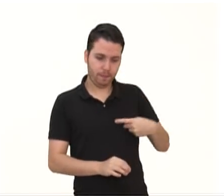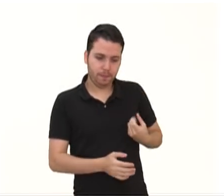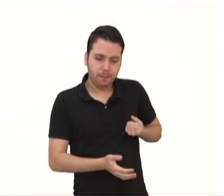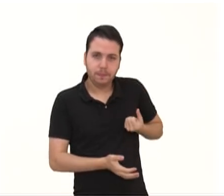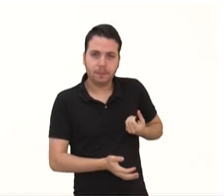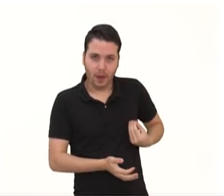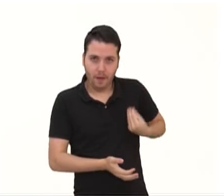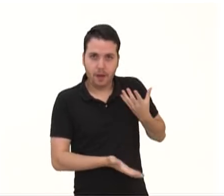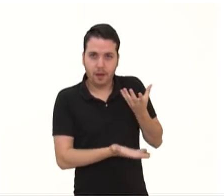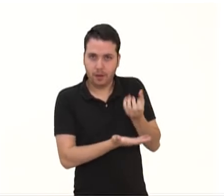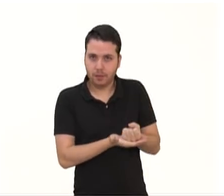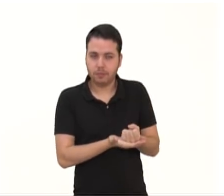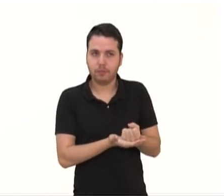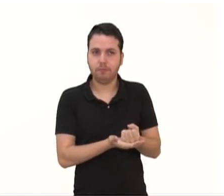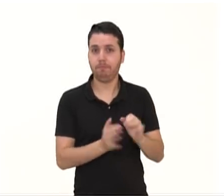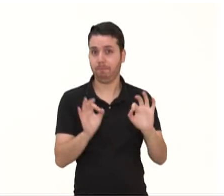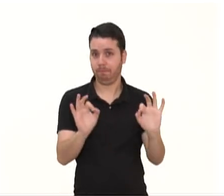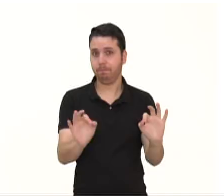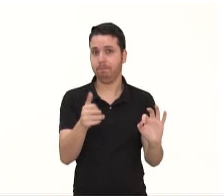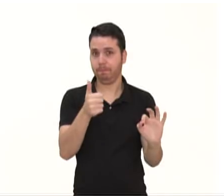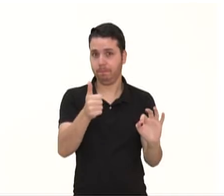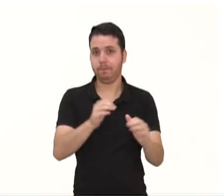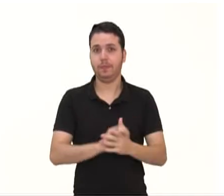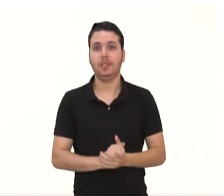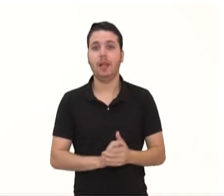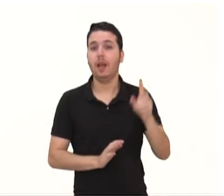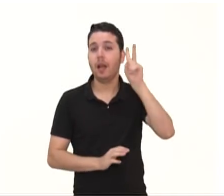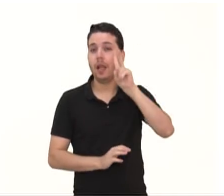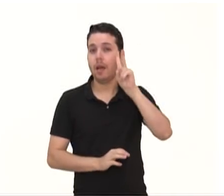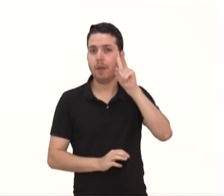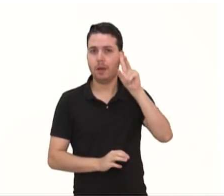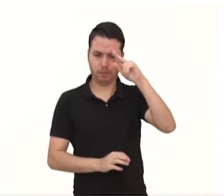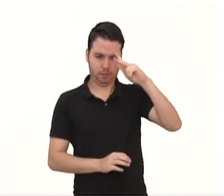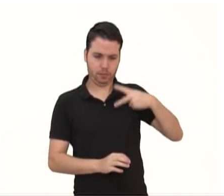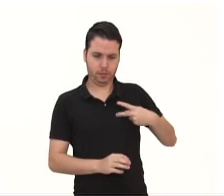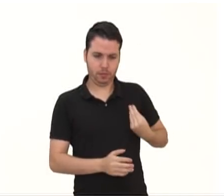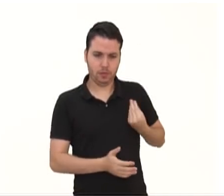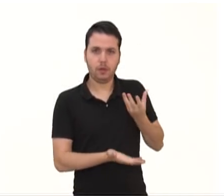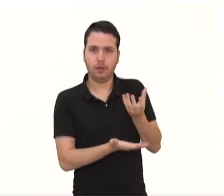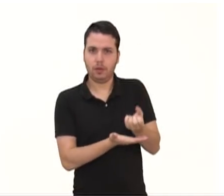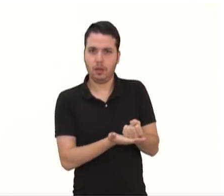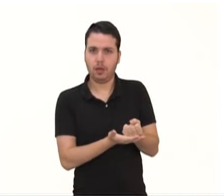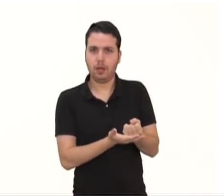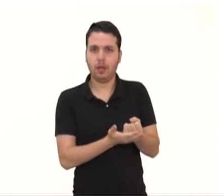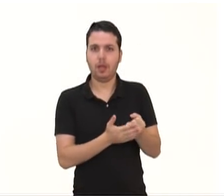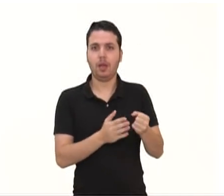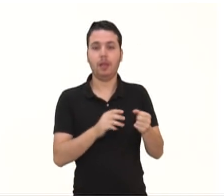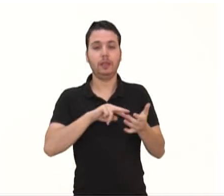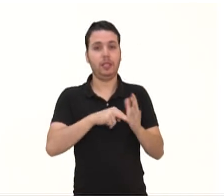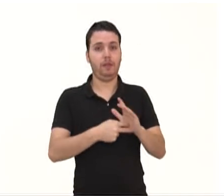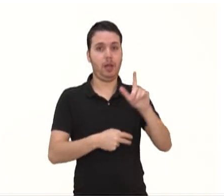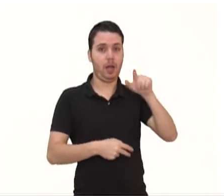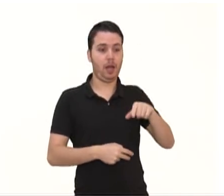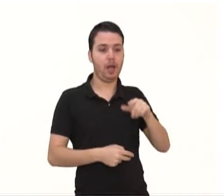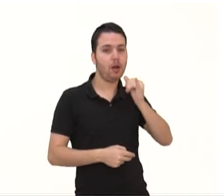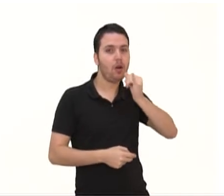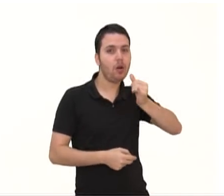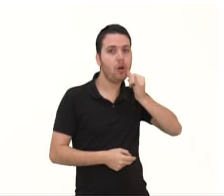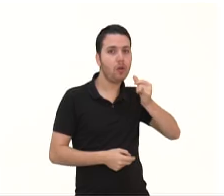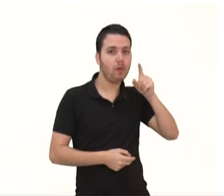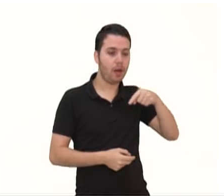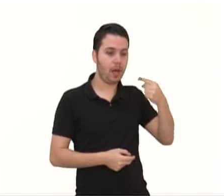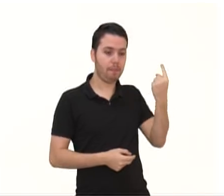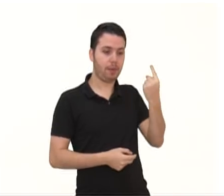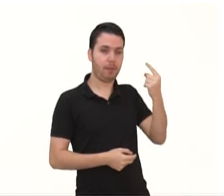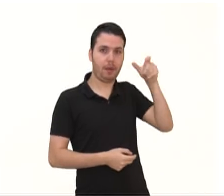autobiografia. Exatamente. Lembrando que autobiografia, os marcadores de tempo em primeira pessoa, marcadores